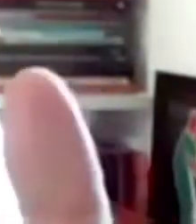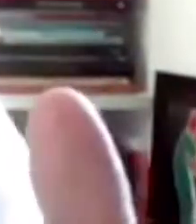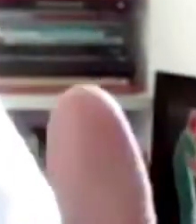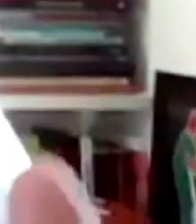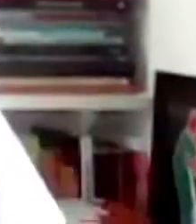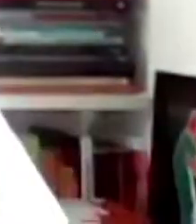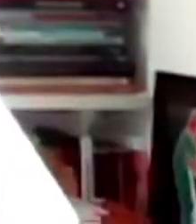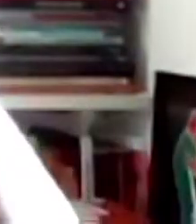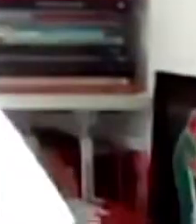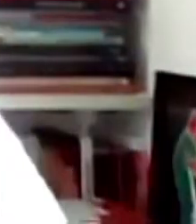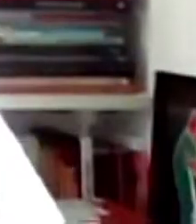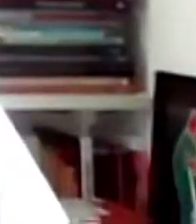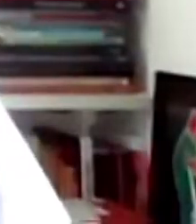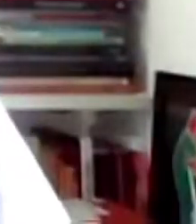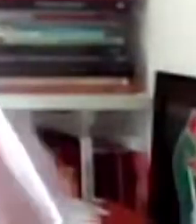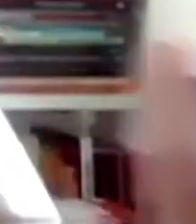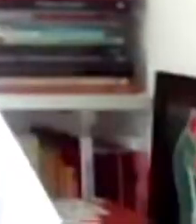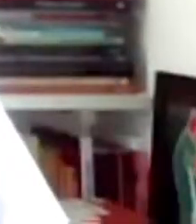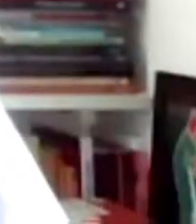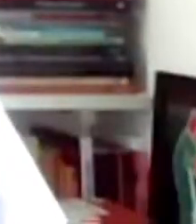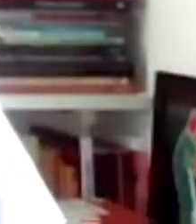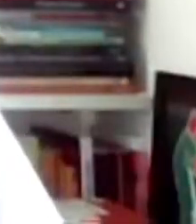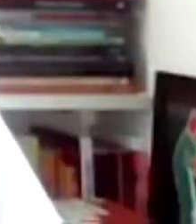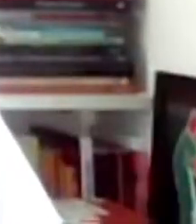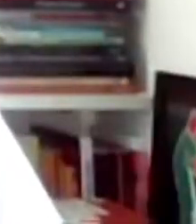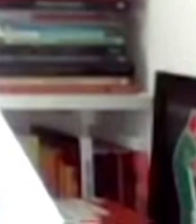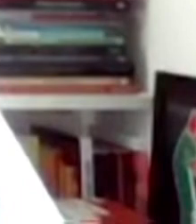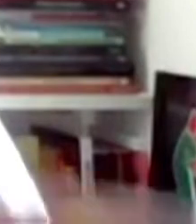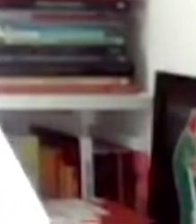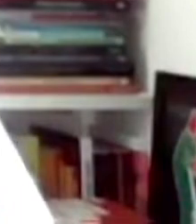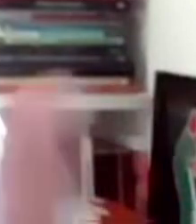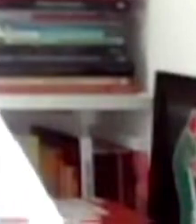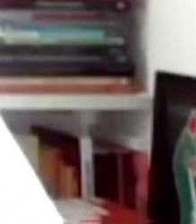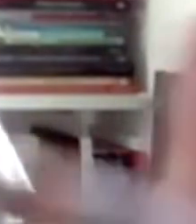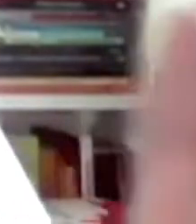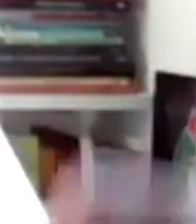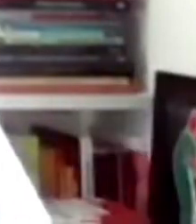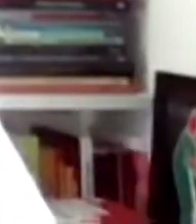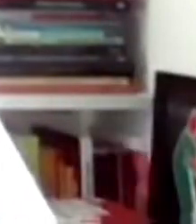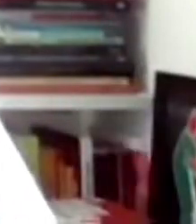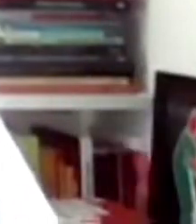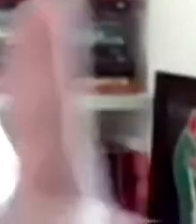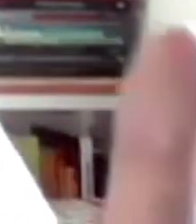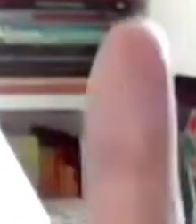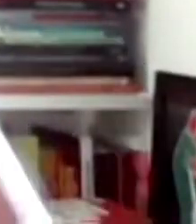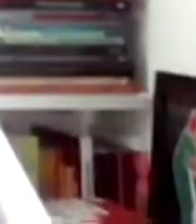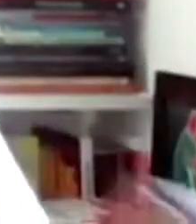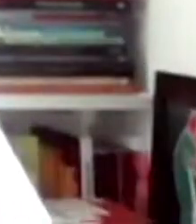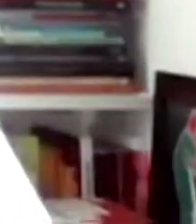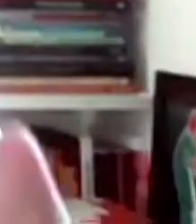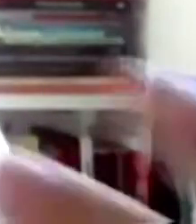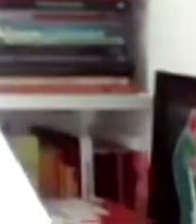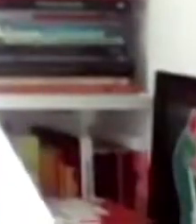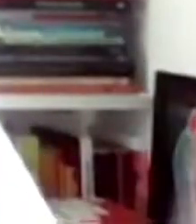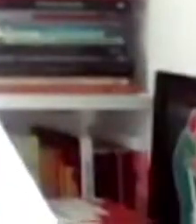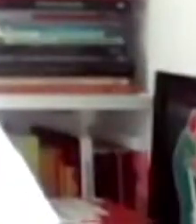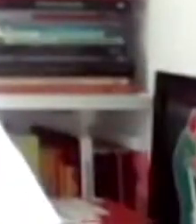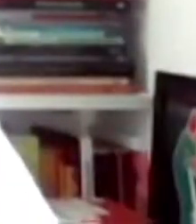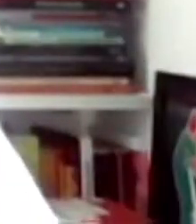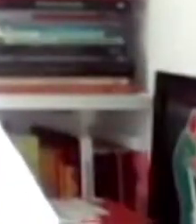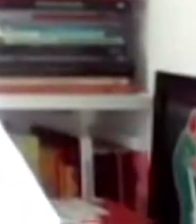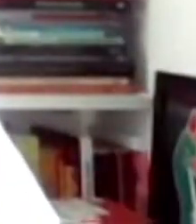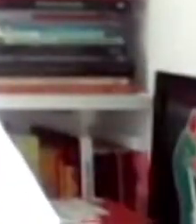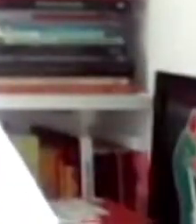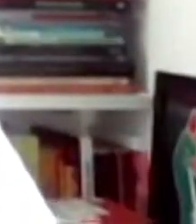movimento estadual, que dá um salto de qualidade nessa organização da luta, que é realizada nos municípios, porque a educação infantil é uma